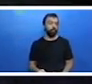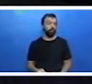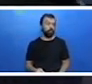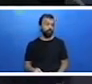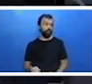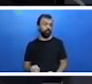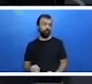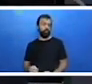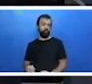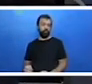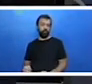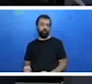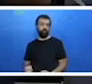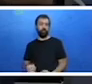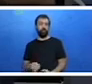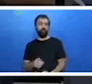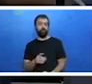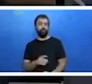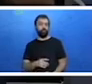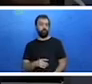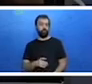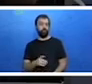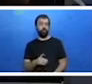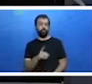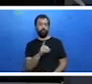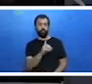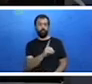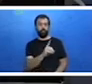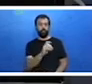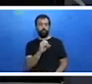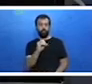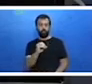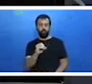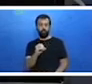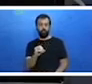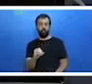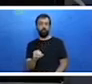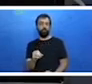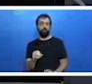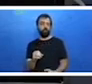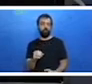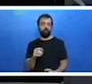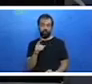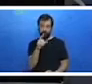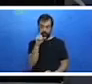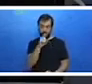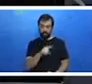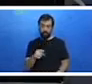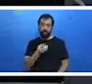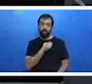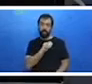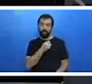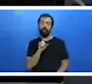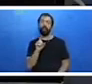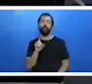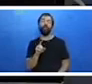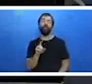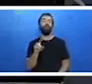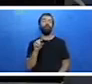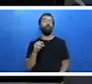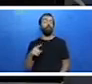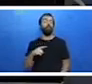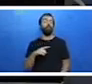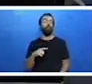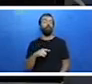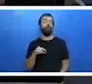inteiros. Todo número inteiro, ele tem vírgula zero, quando você precisa usar.